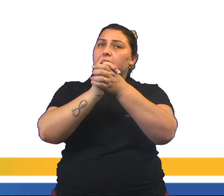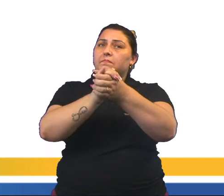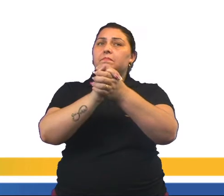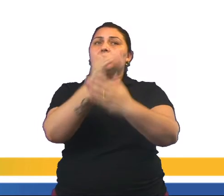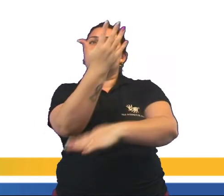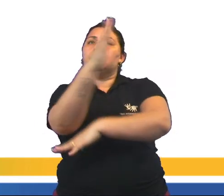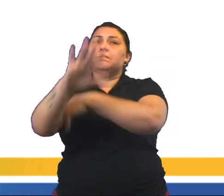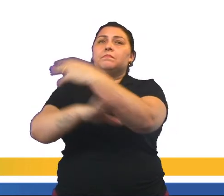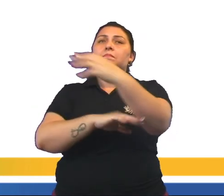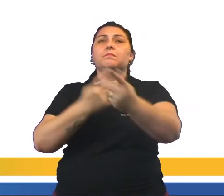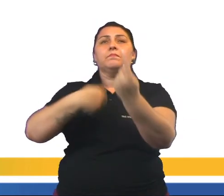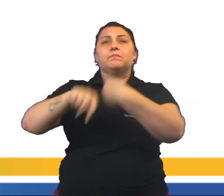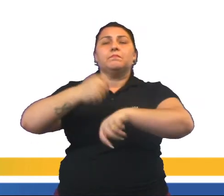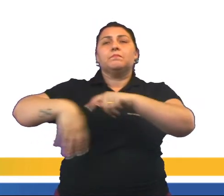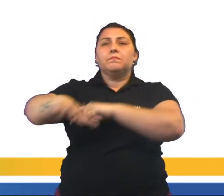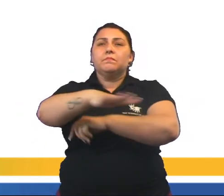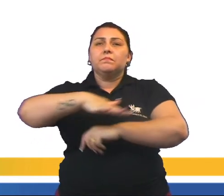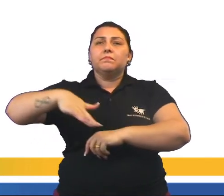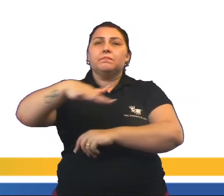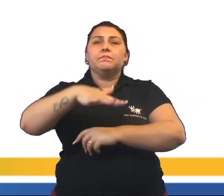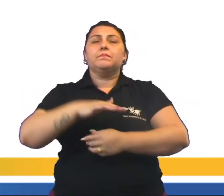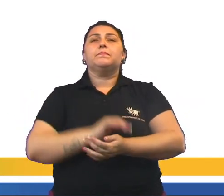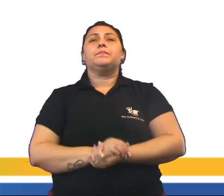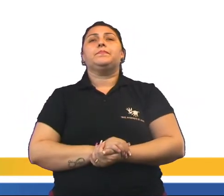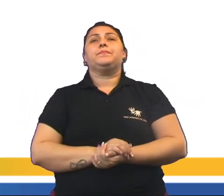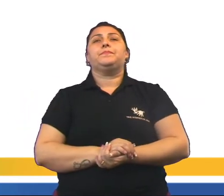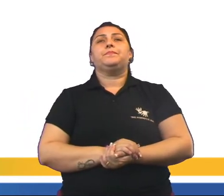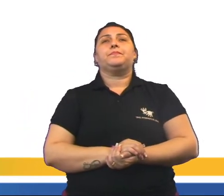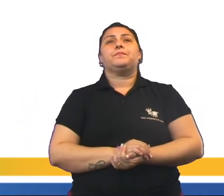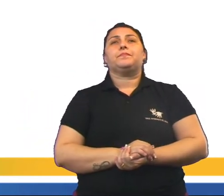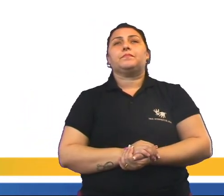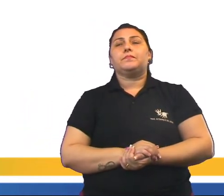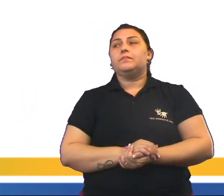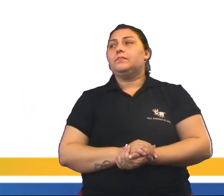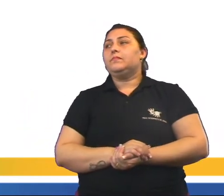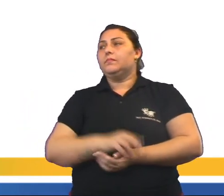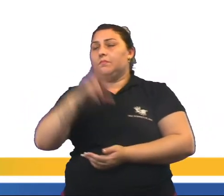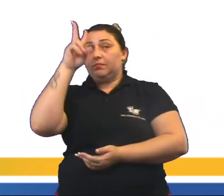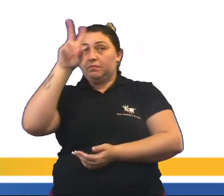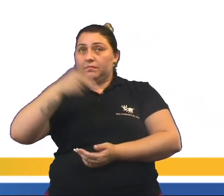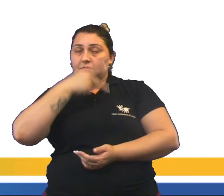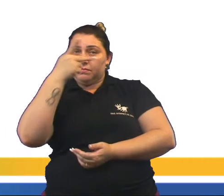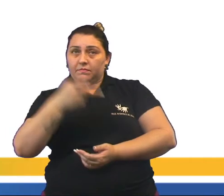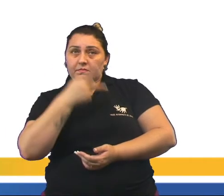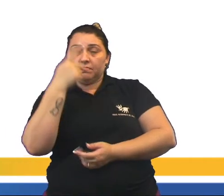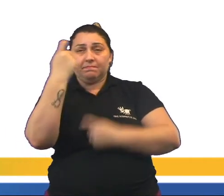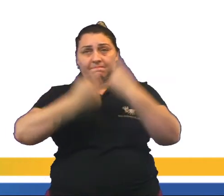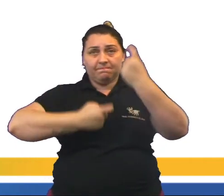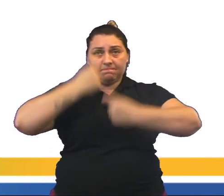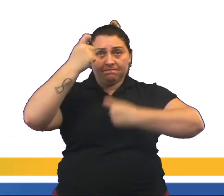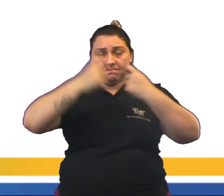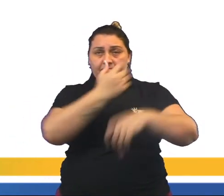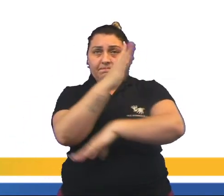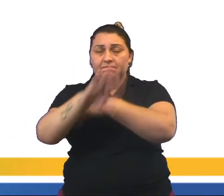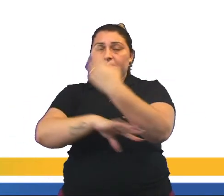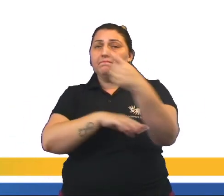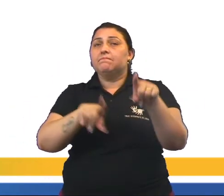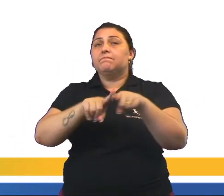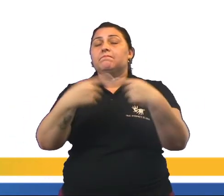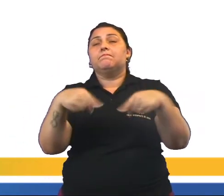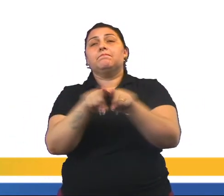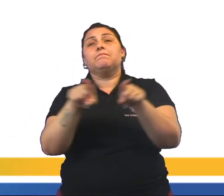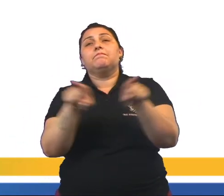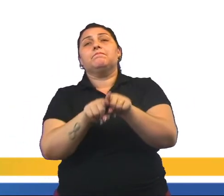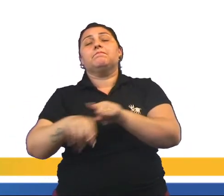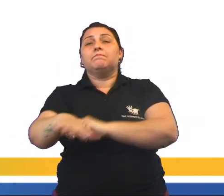Parabéns. É o ambiental, econômico e social, né? Lembra que eu falei sobre se preocupar com o meio ambiente, mas também tem